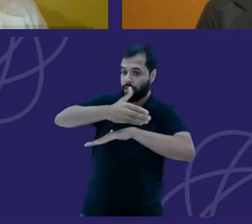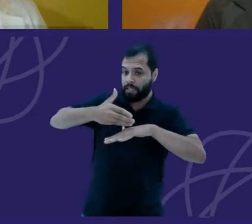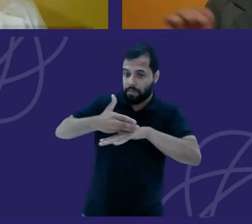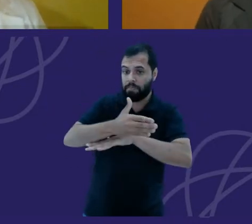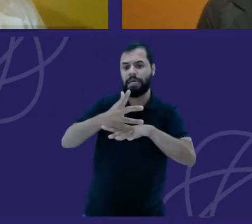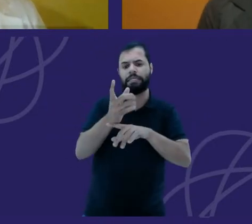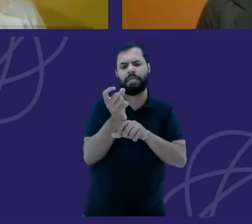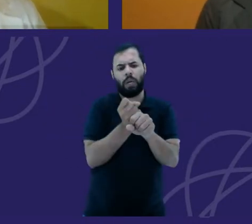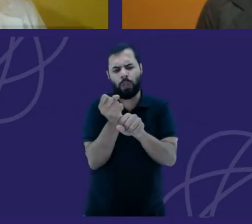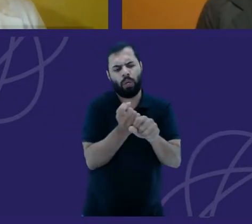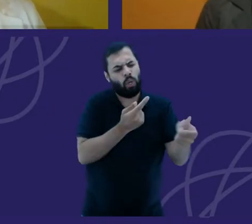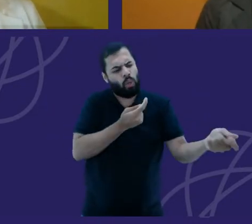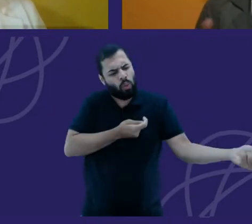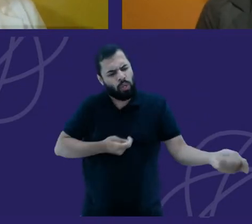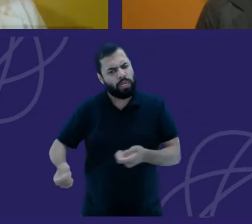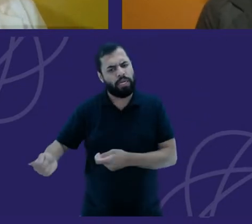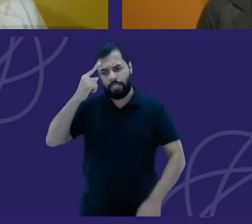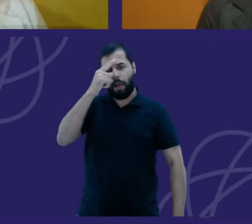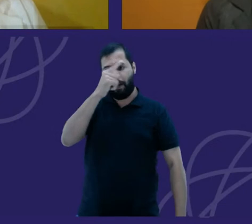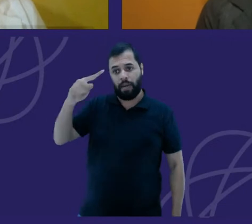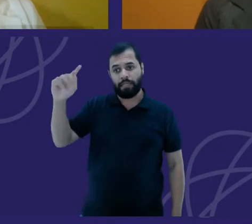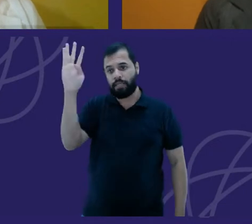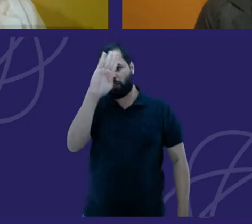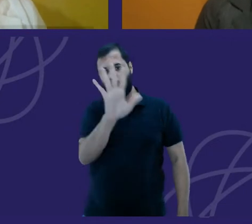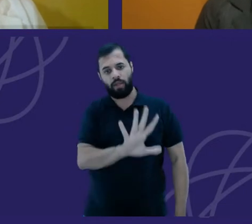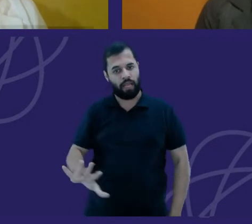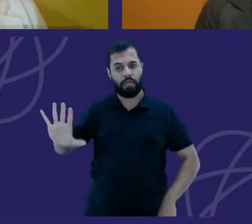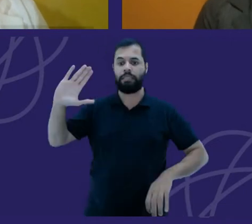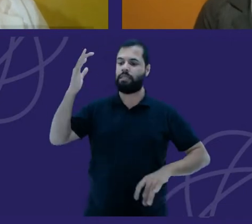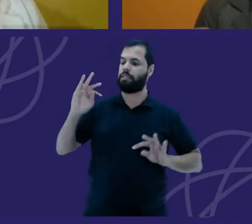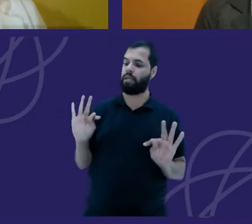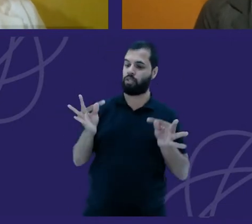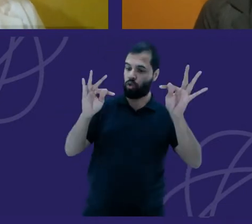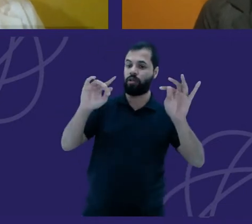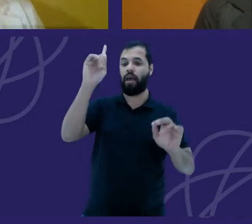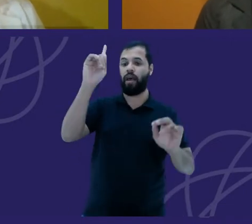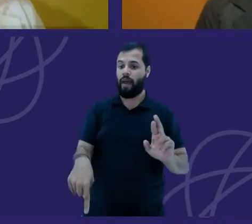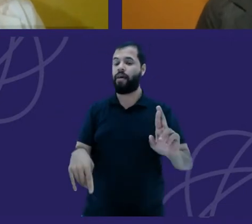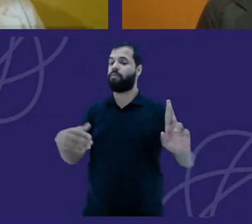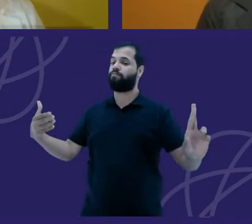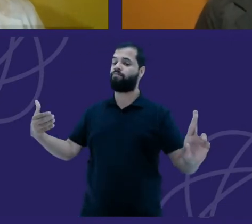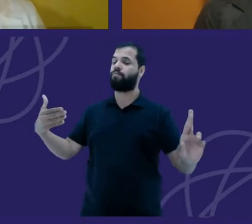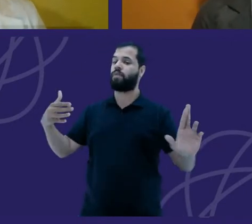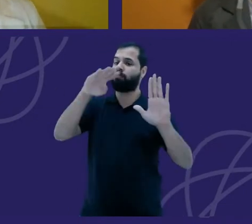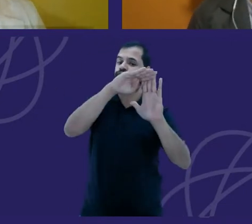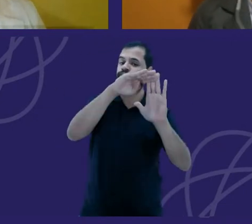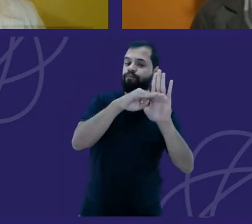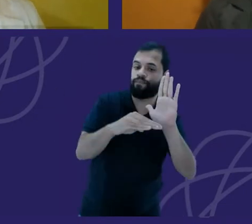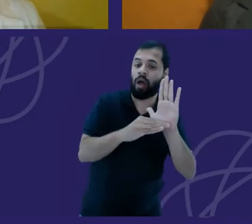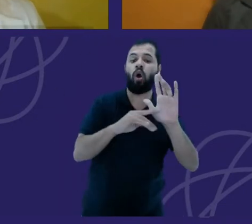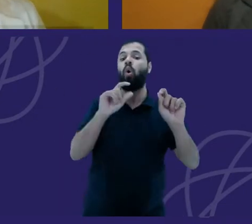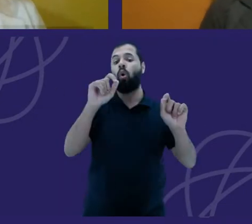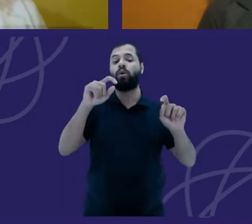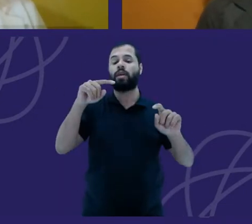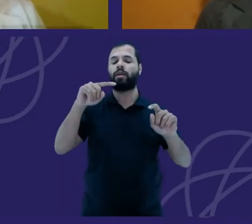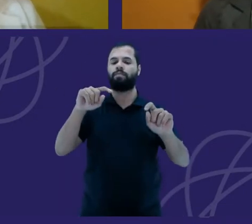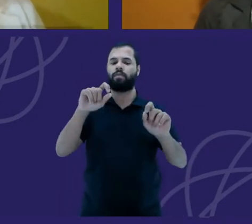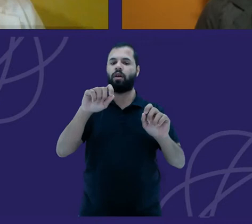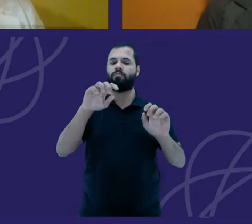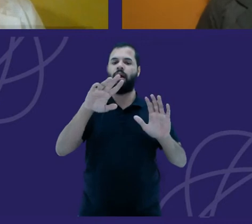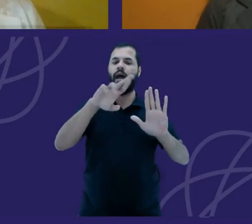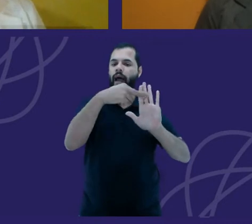Ciência e Tecnologia é uma das diretrizes da política de divulgação científica da Fundação.